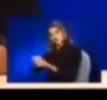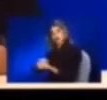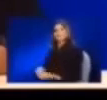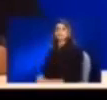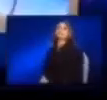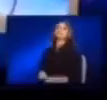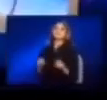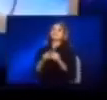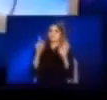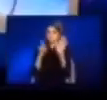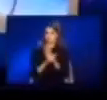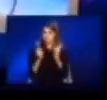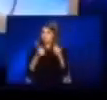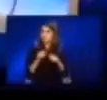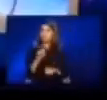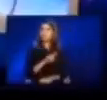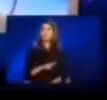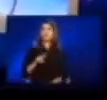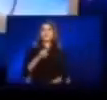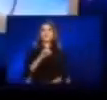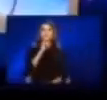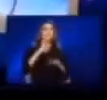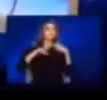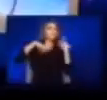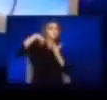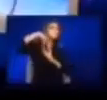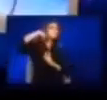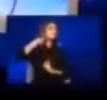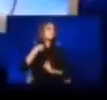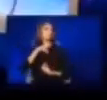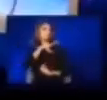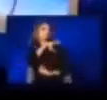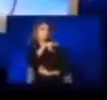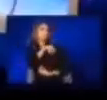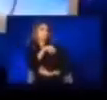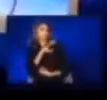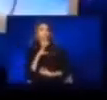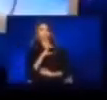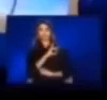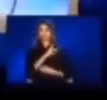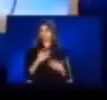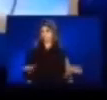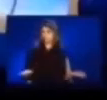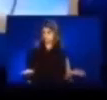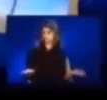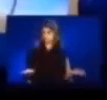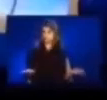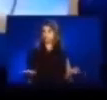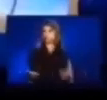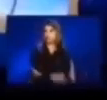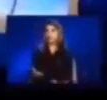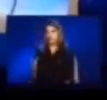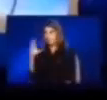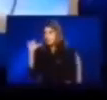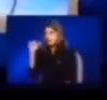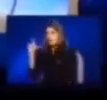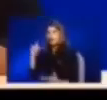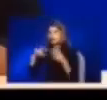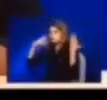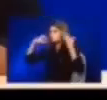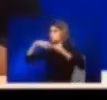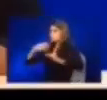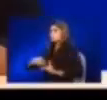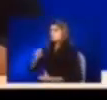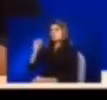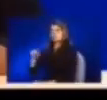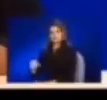Outra pergunta dela. Podemos considerar o cachecol, bottom pendurado na roupa, como adornos? Cachecol, sim. É